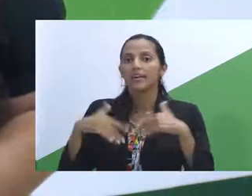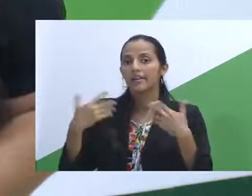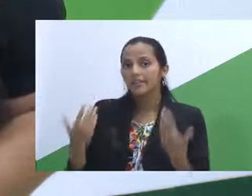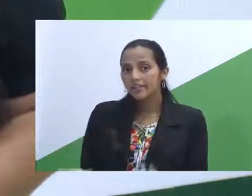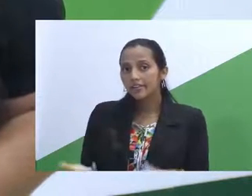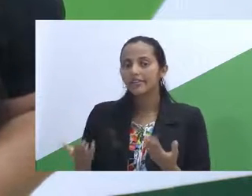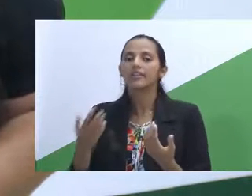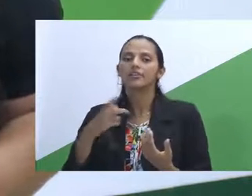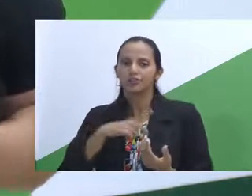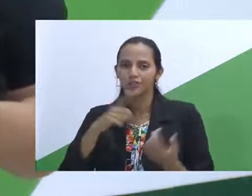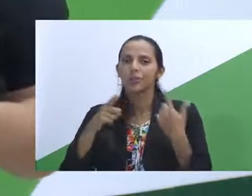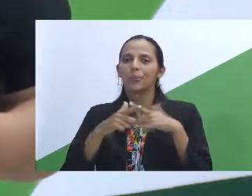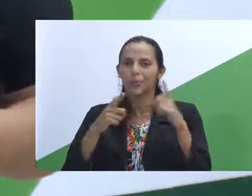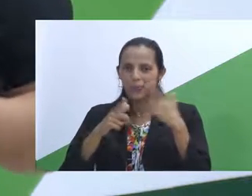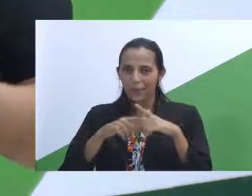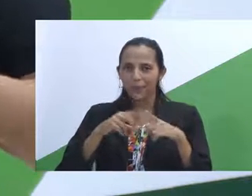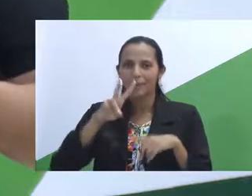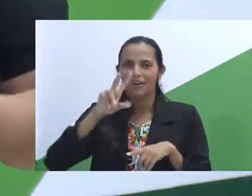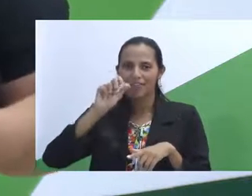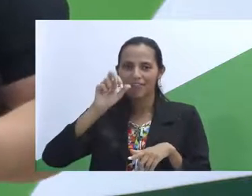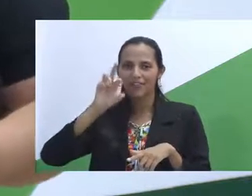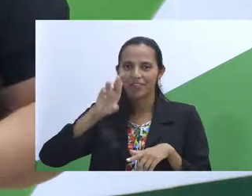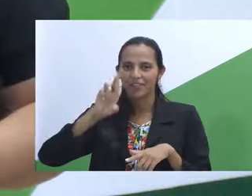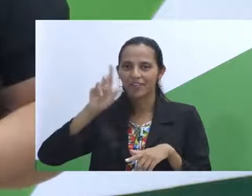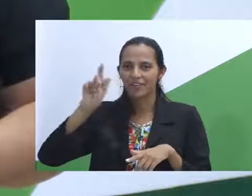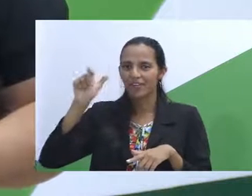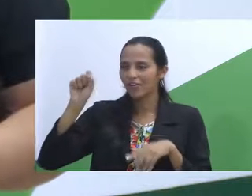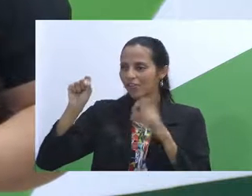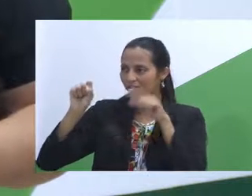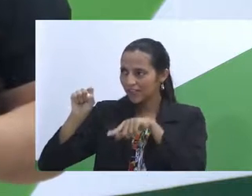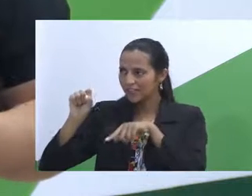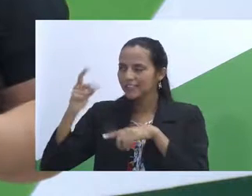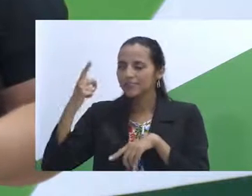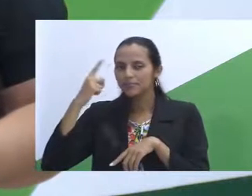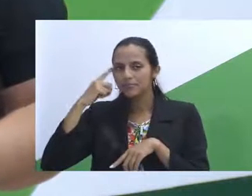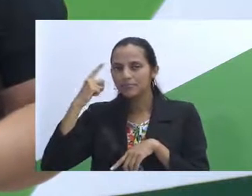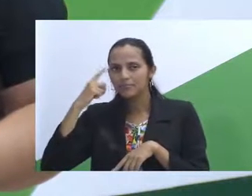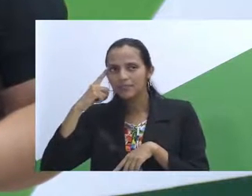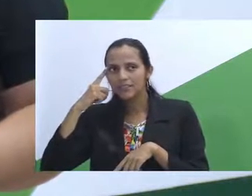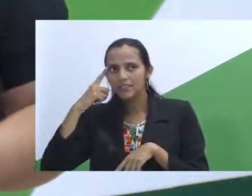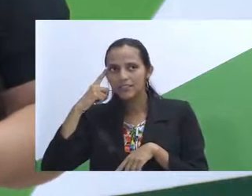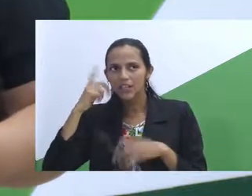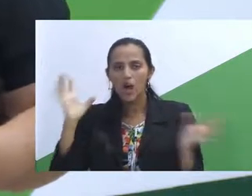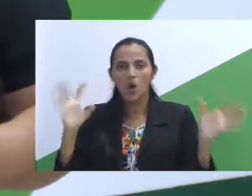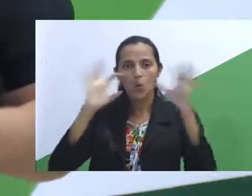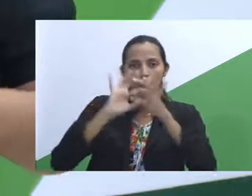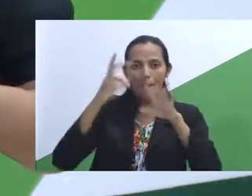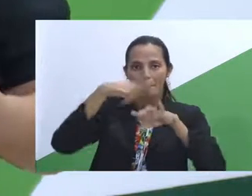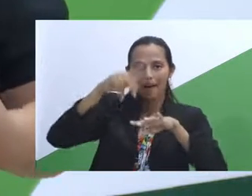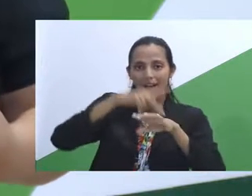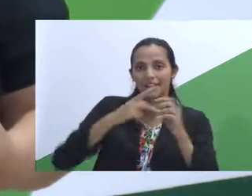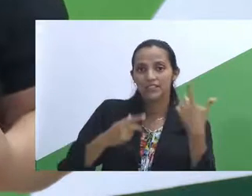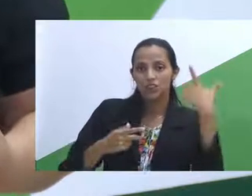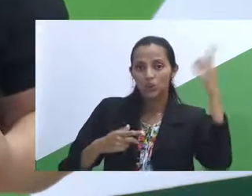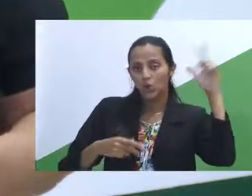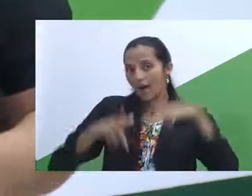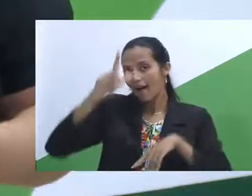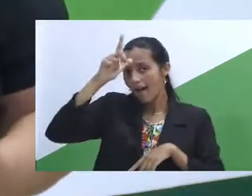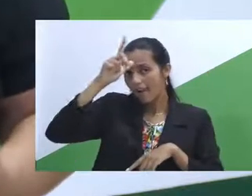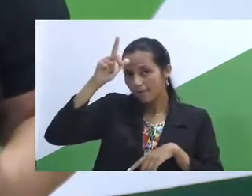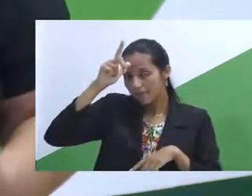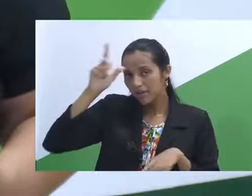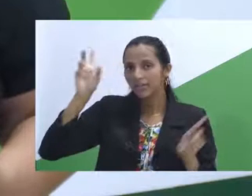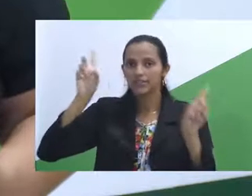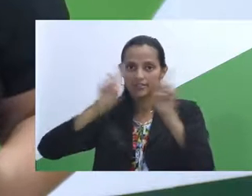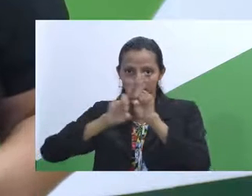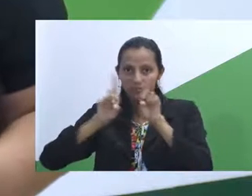básico também para Vargas, se ele tem tendências, né, ligadas, inclusive, a Alemanha nazista, porque aqui é o Estado Novo,